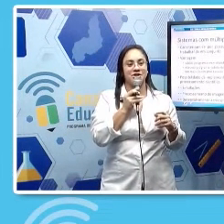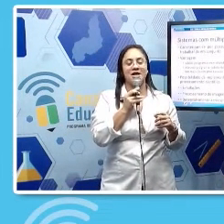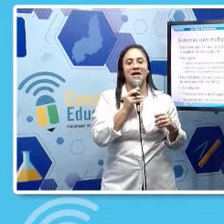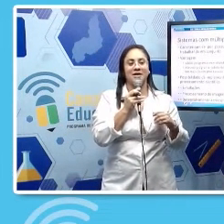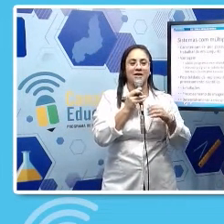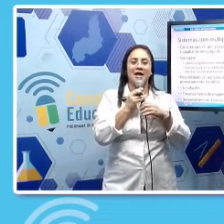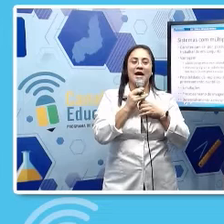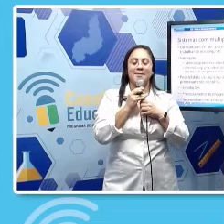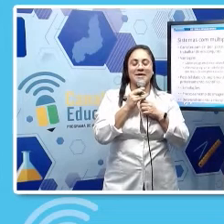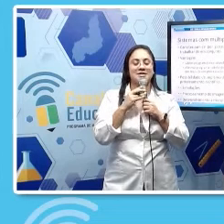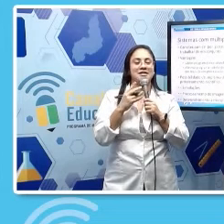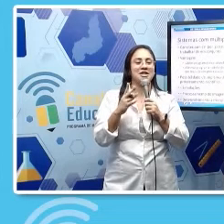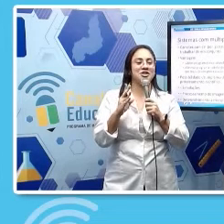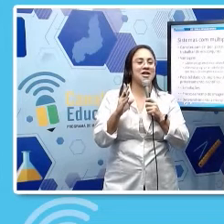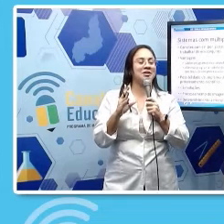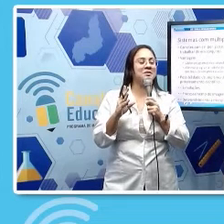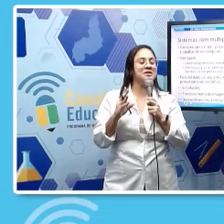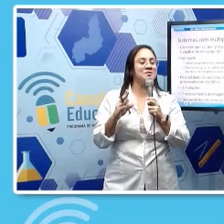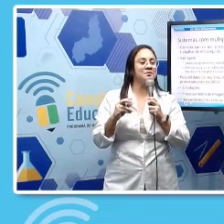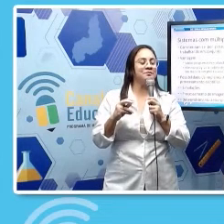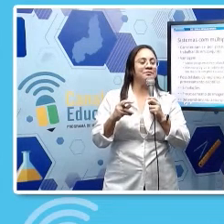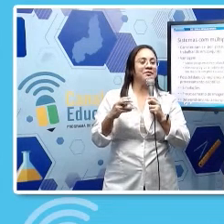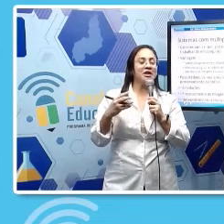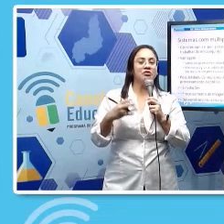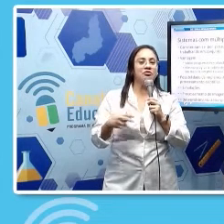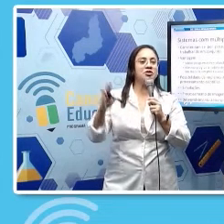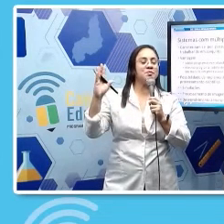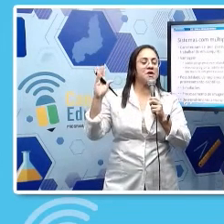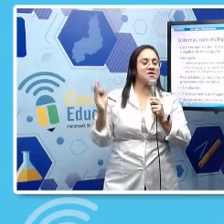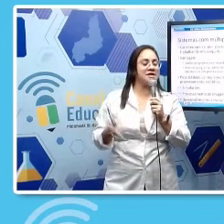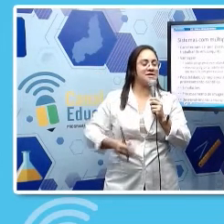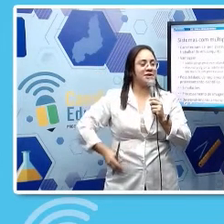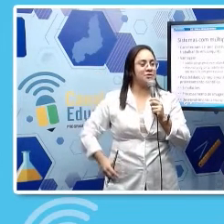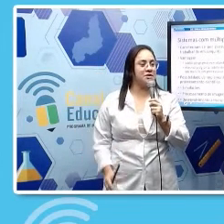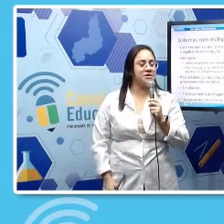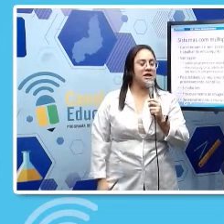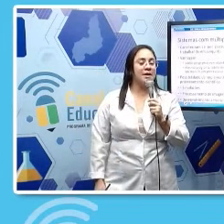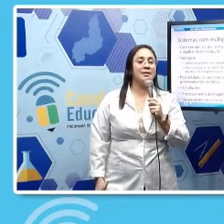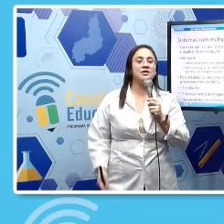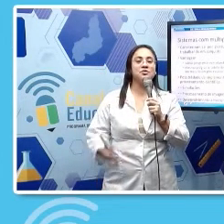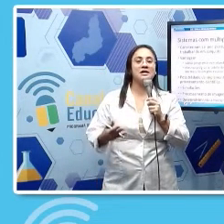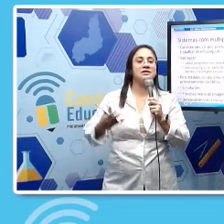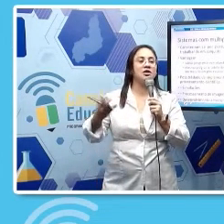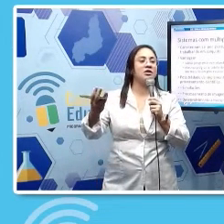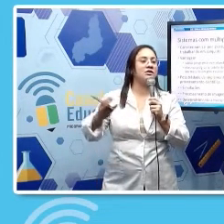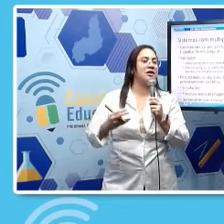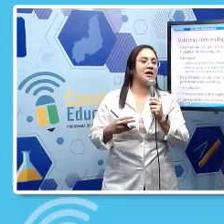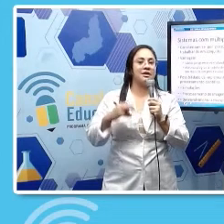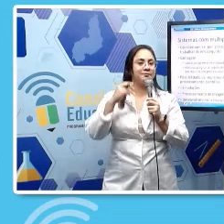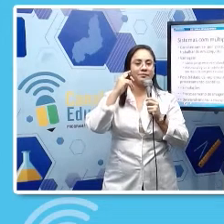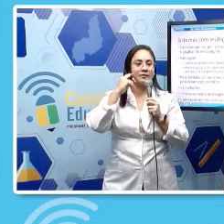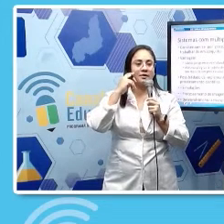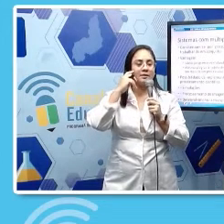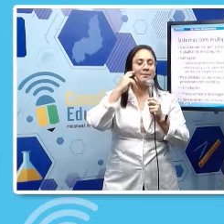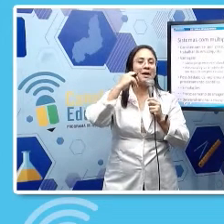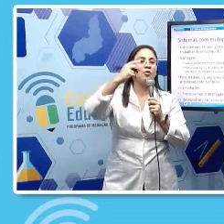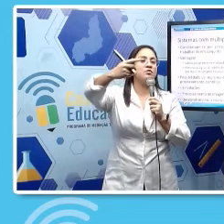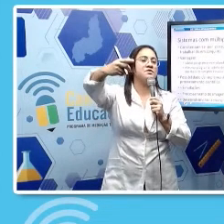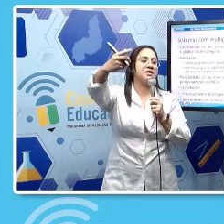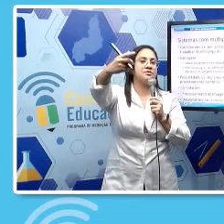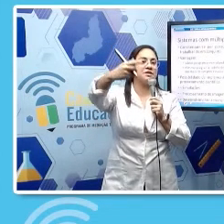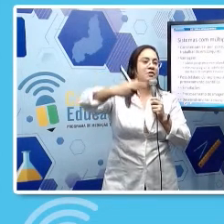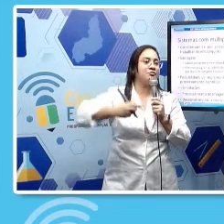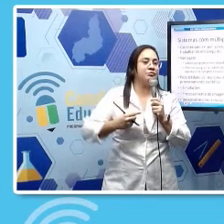Sendo exagerada. É para ser exagerado mesmo. 20 processadores, mas o SO que tem lá